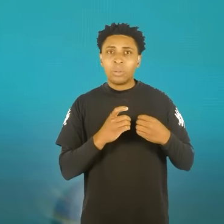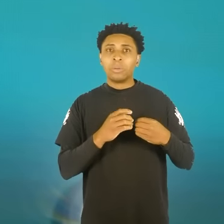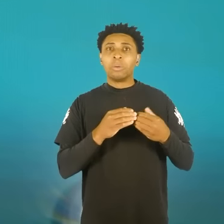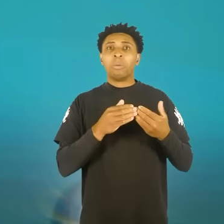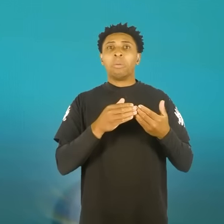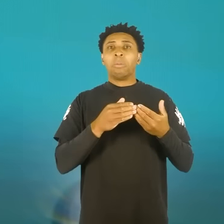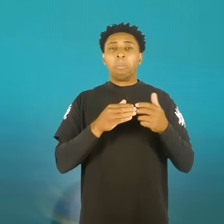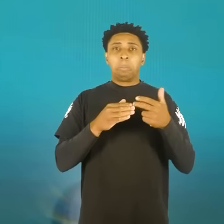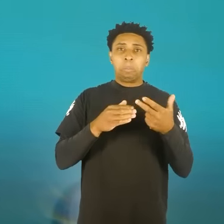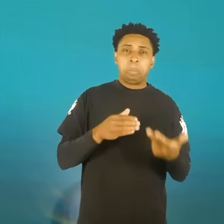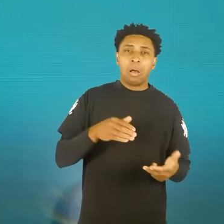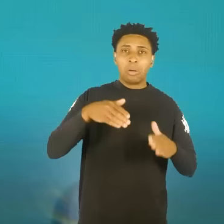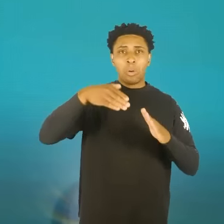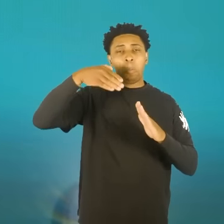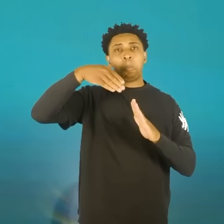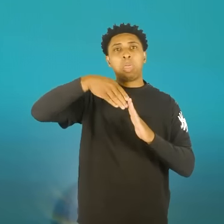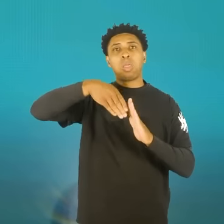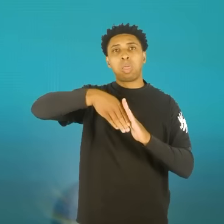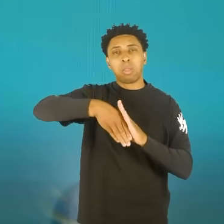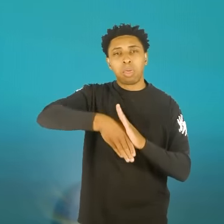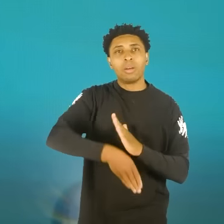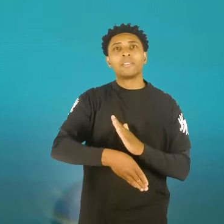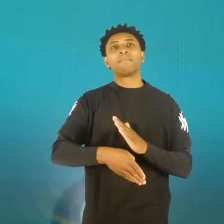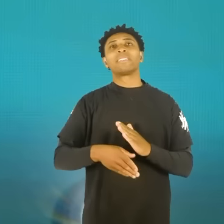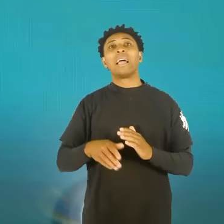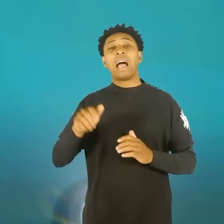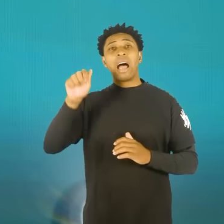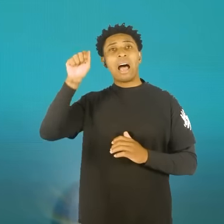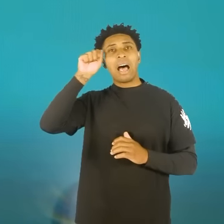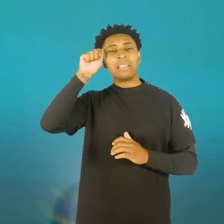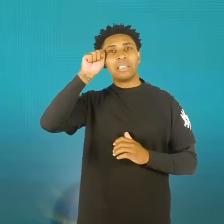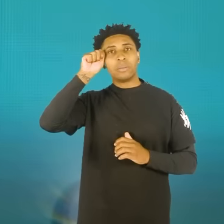E é nesse capítulo que o primeiro casal da história, Adão e Eva,